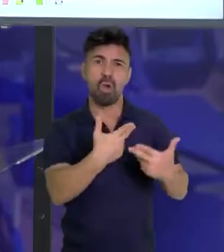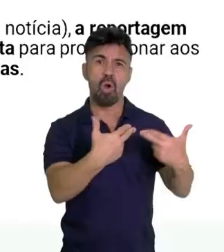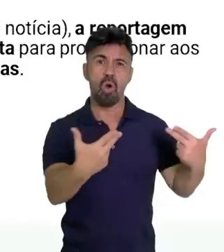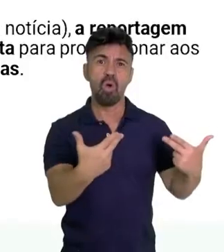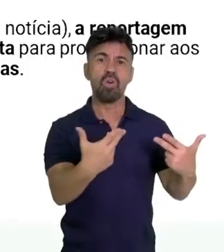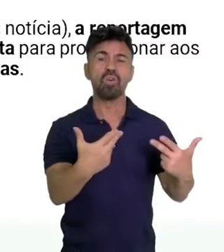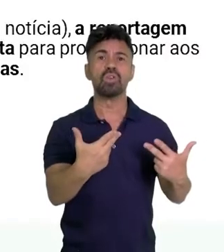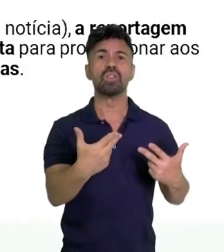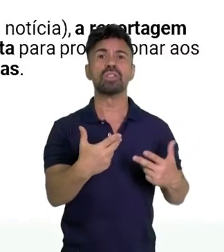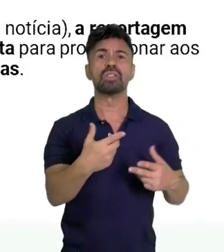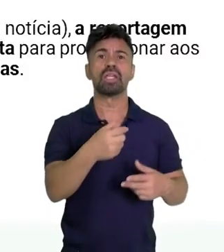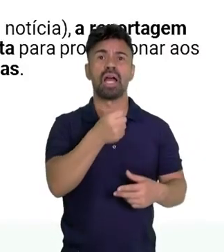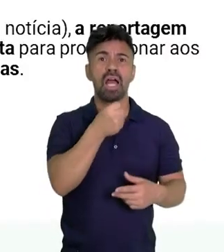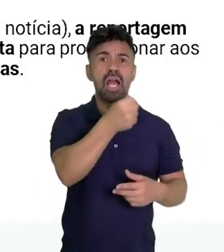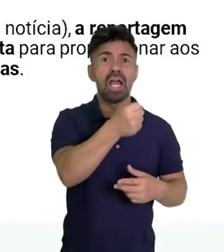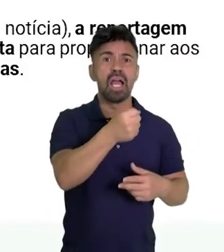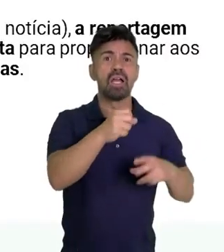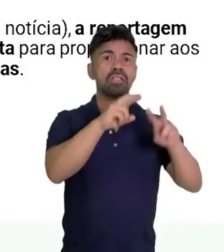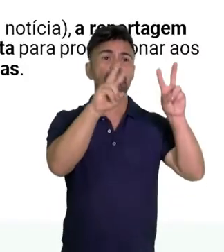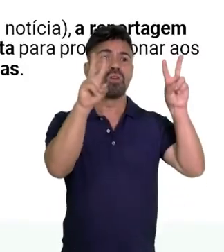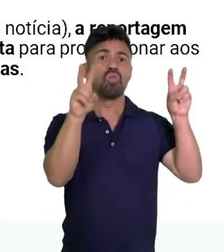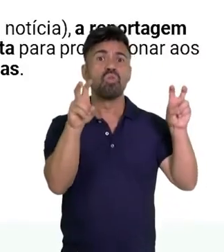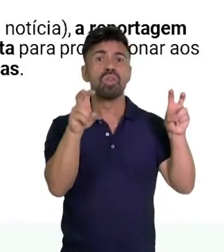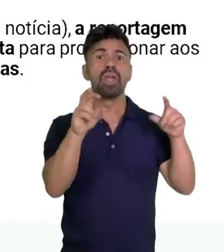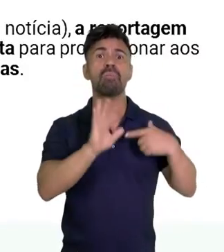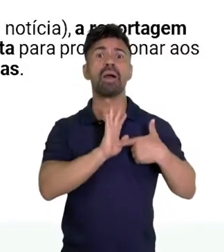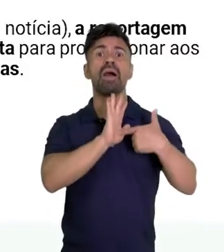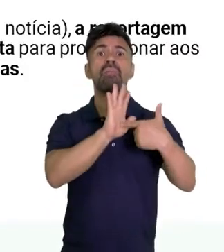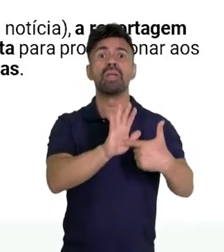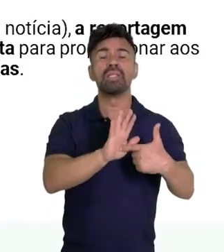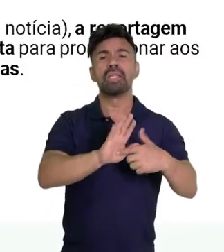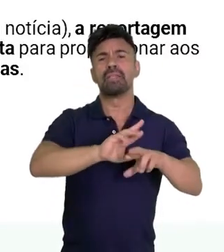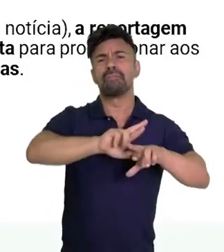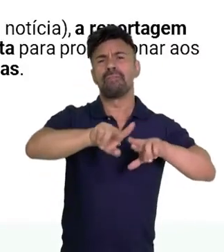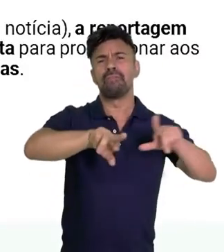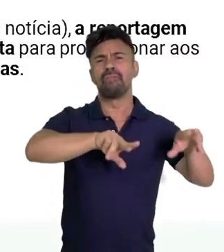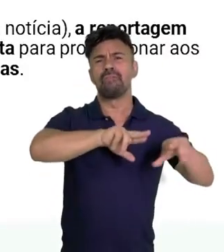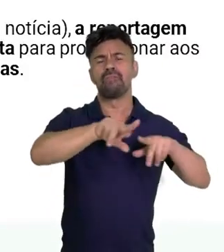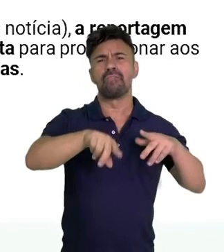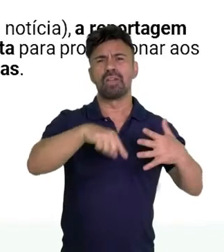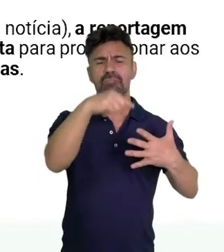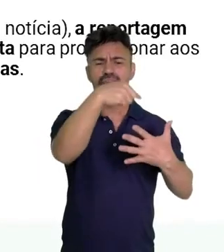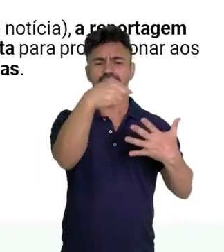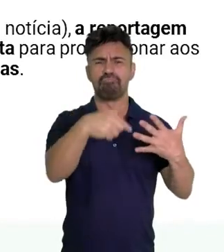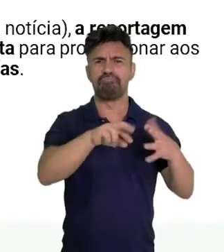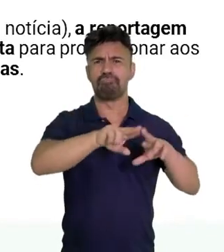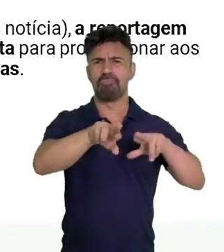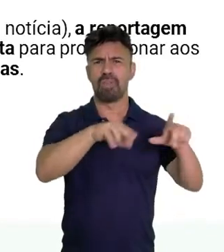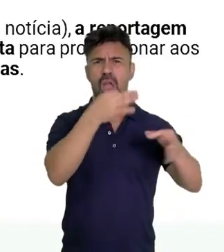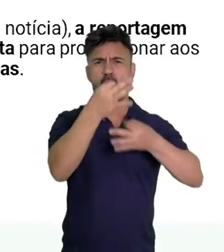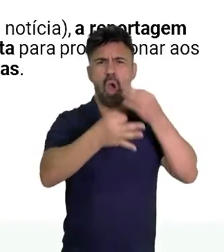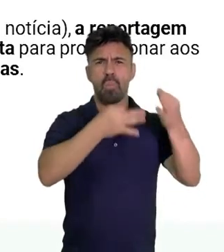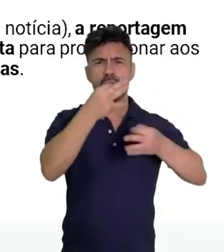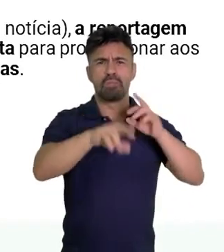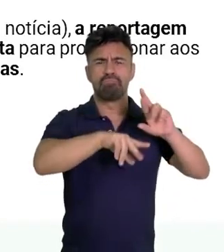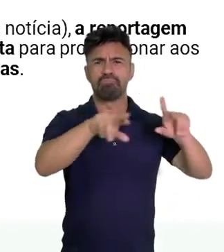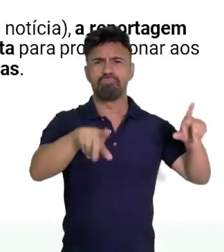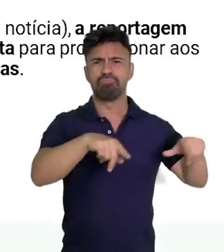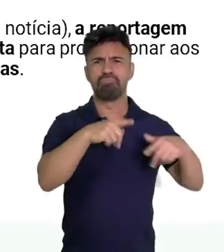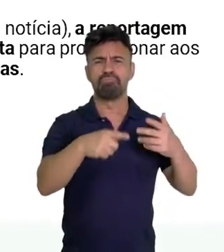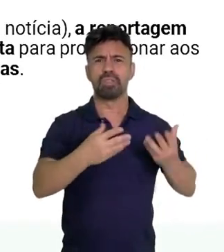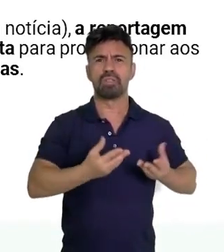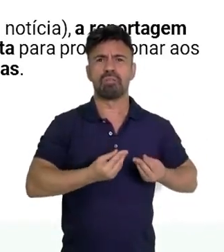reportagem também analisa o assunto, apresenta diferentes pontos de vista e proporciona